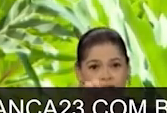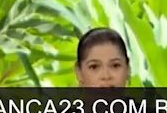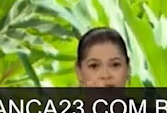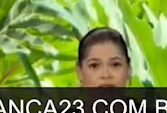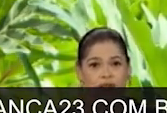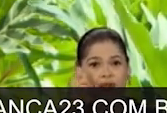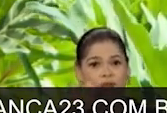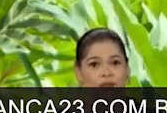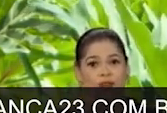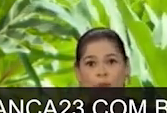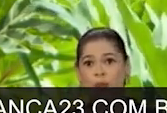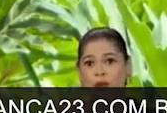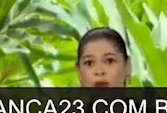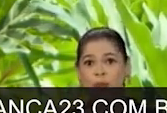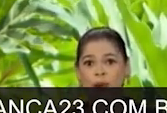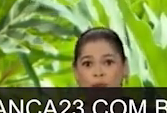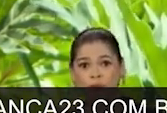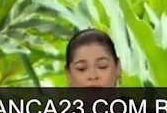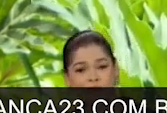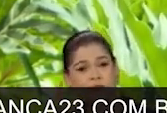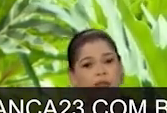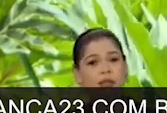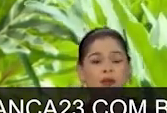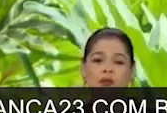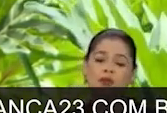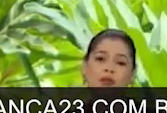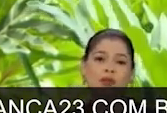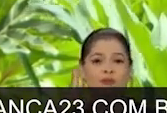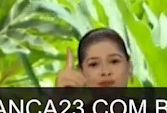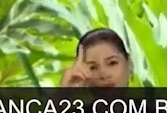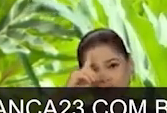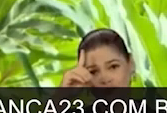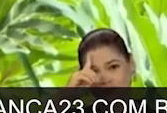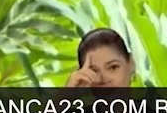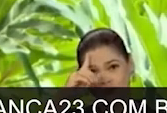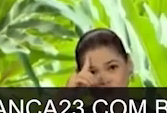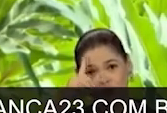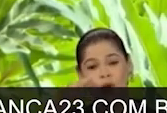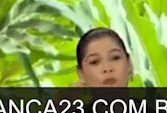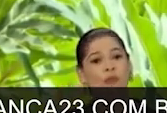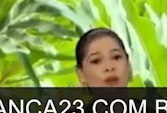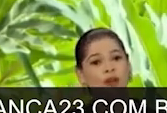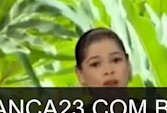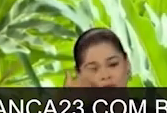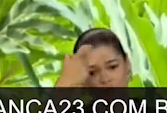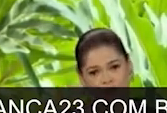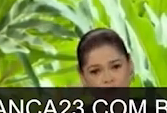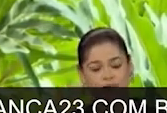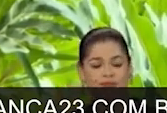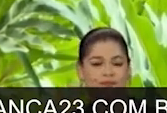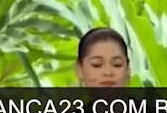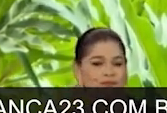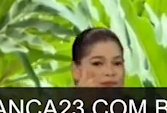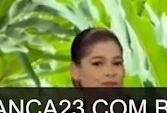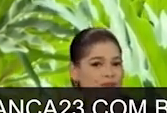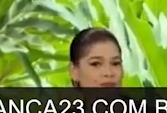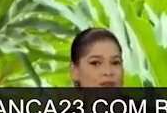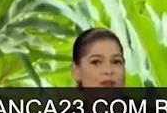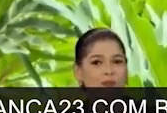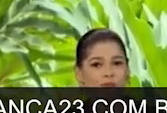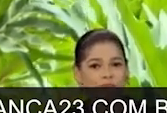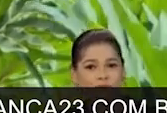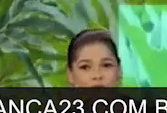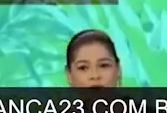são feminicídios, isto é, uma mulher é morta diariamente por ser mulher. O boletim monitorou casos